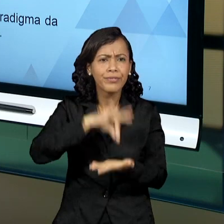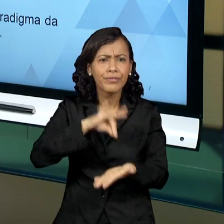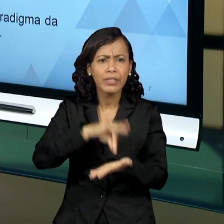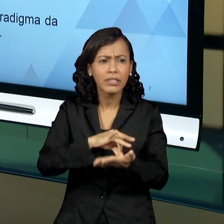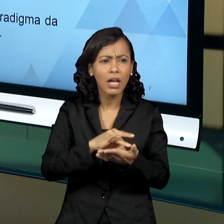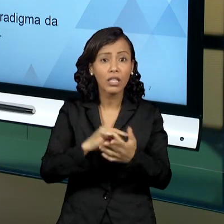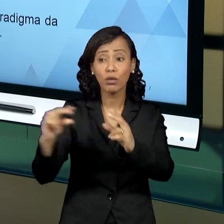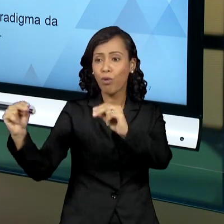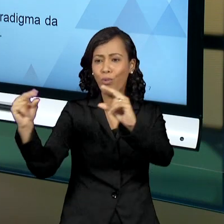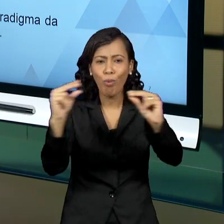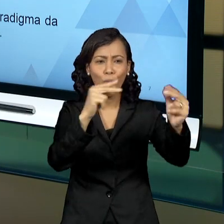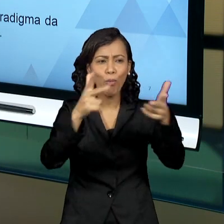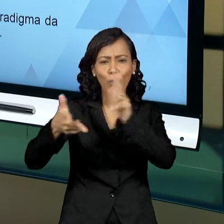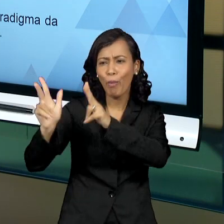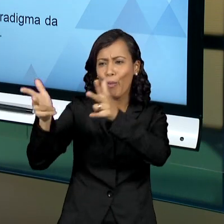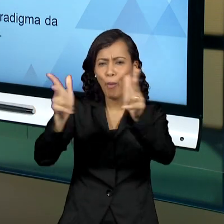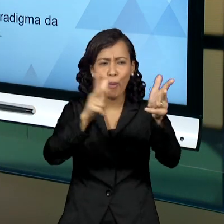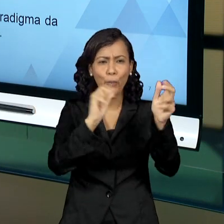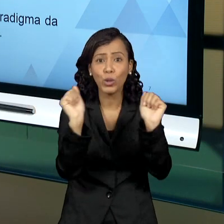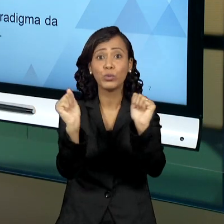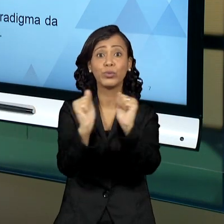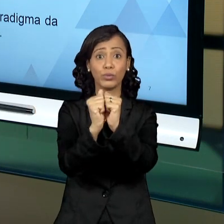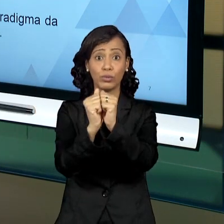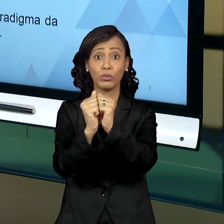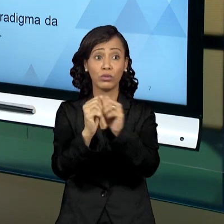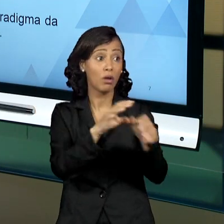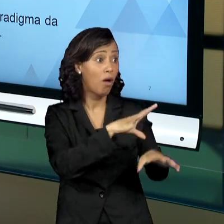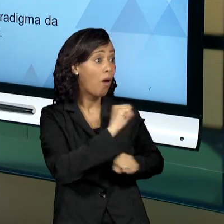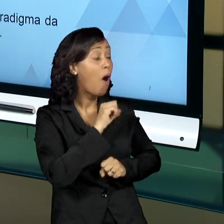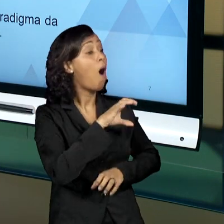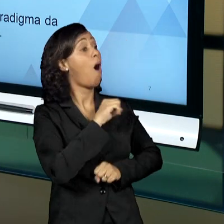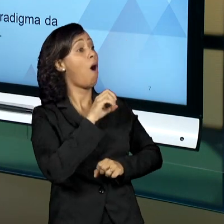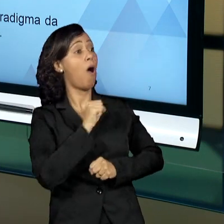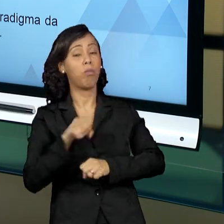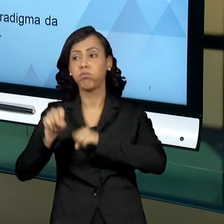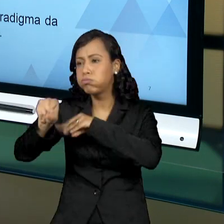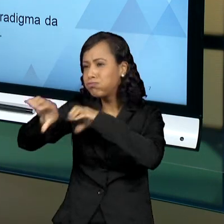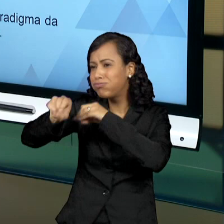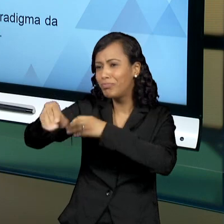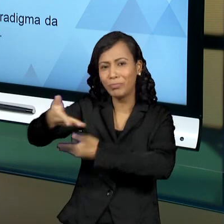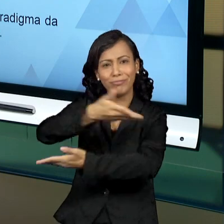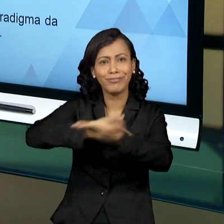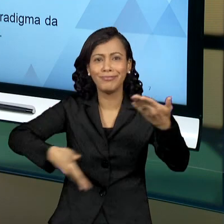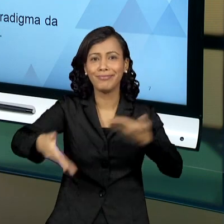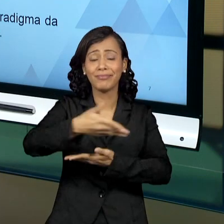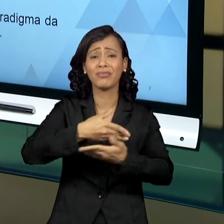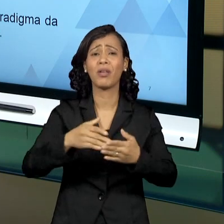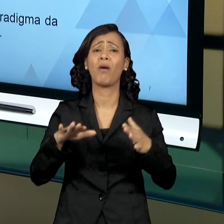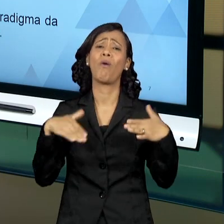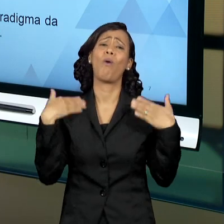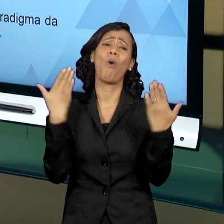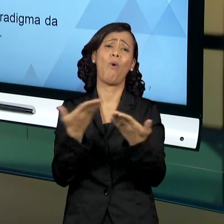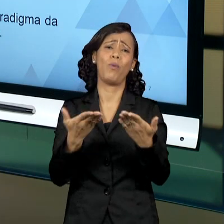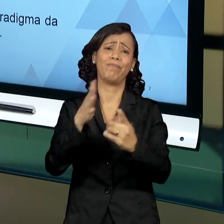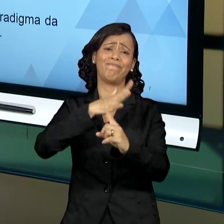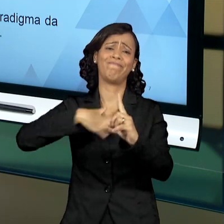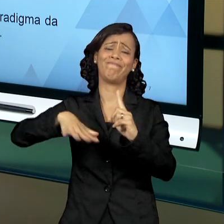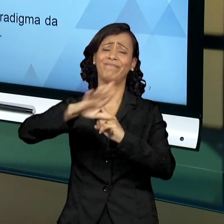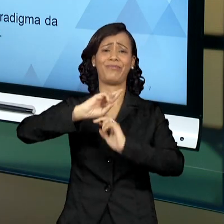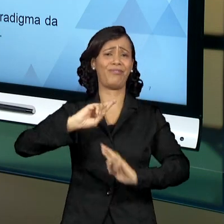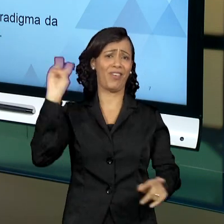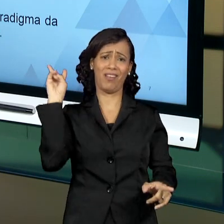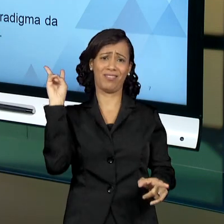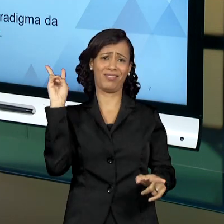a possibilidade de metodologias ativas, porque a sociedade mudou, o mercado de trabalho